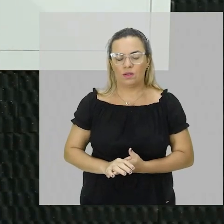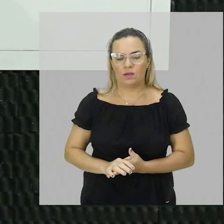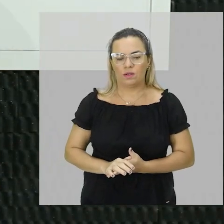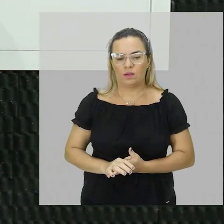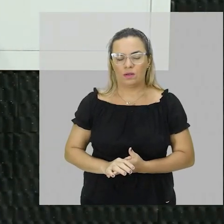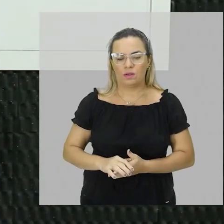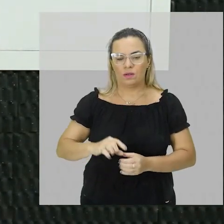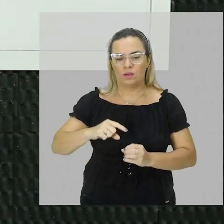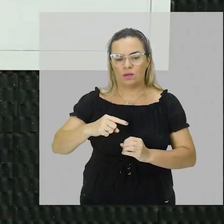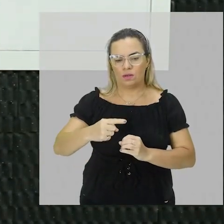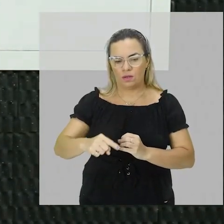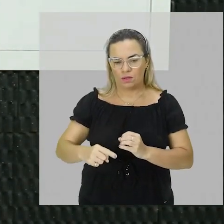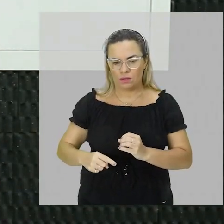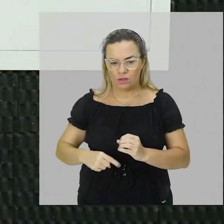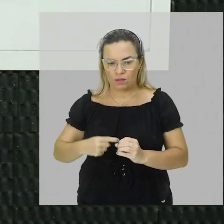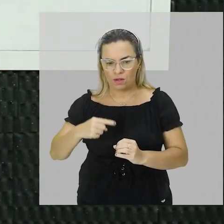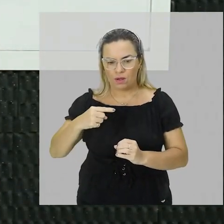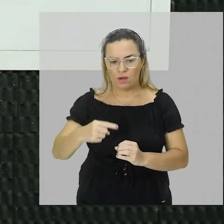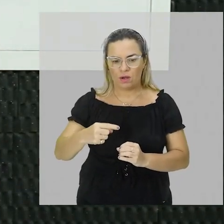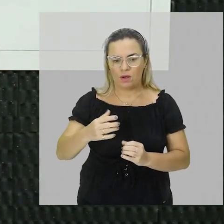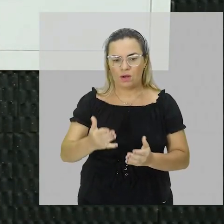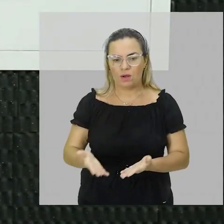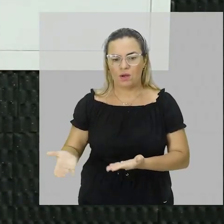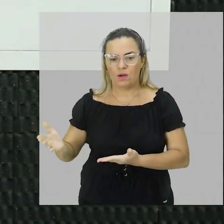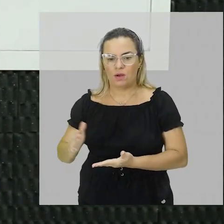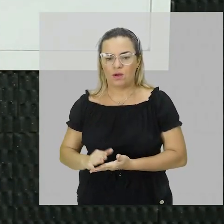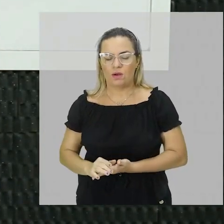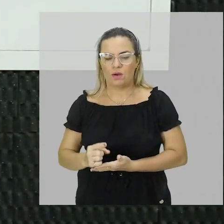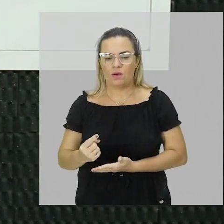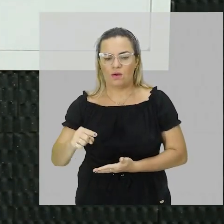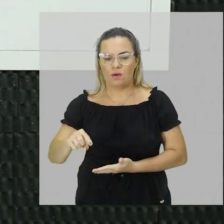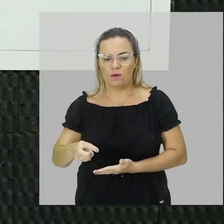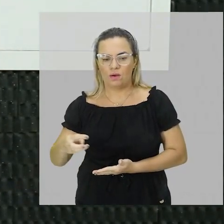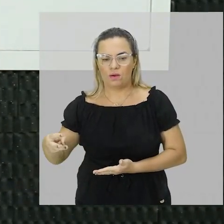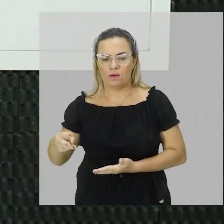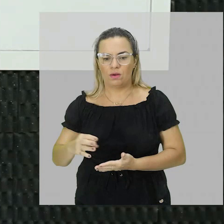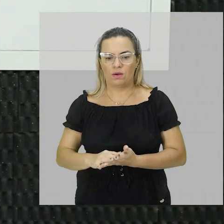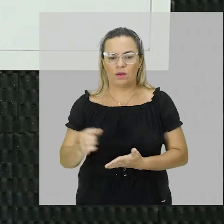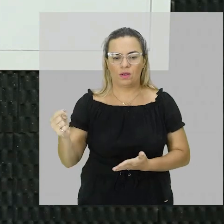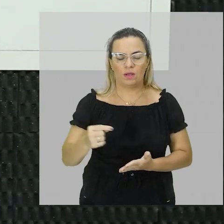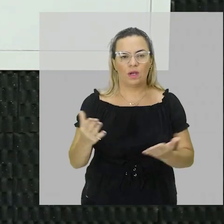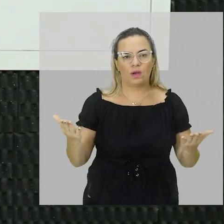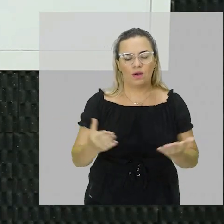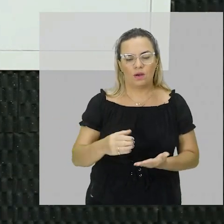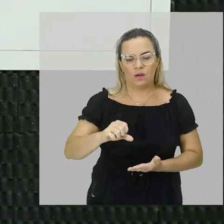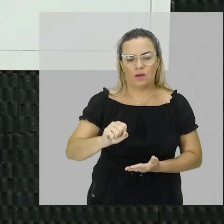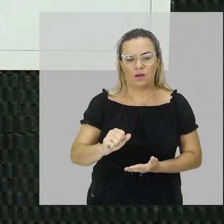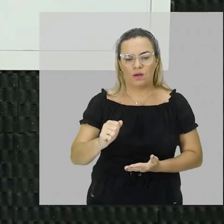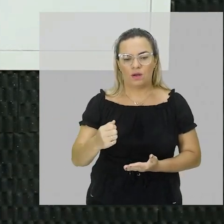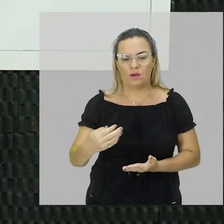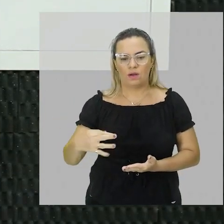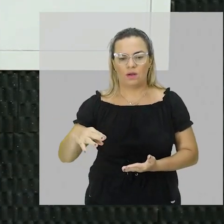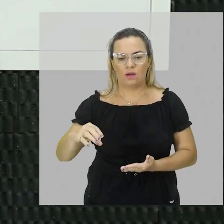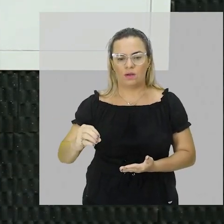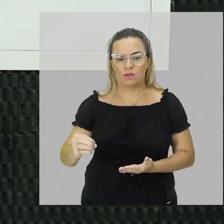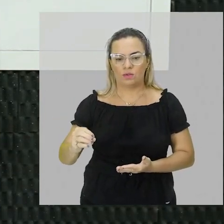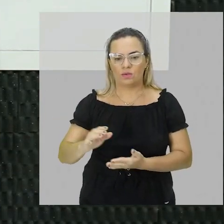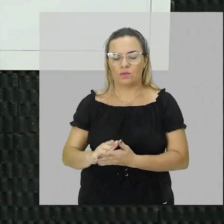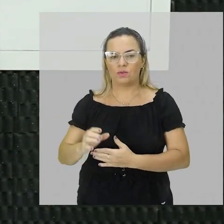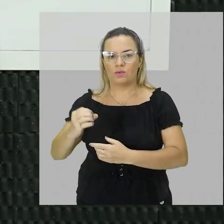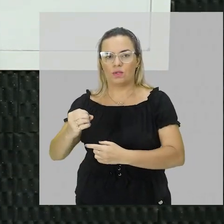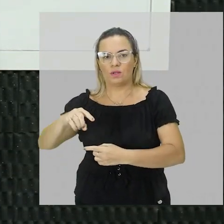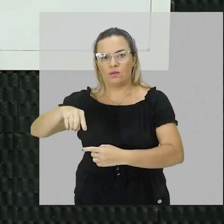0,7, ou seja, a densidade da água é maior que a densidade